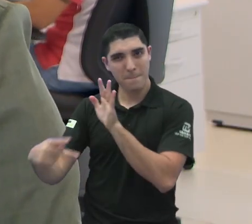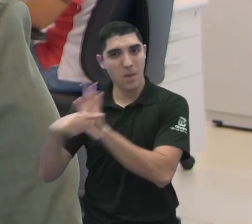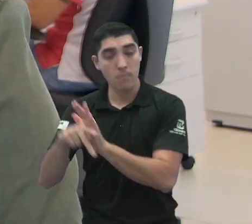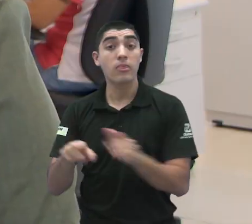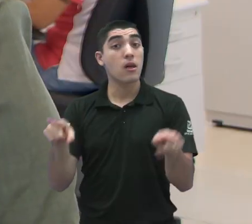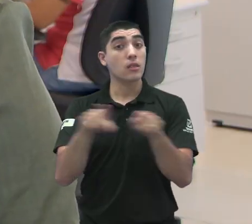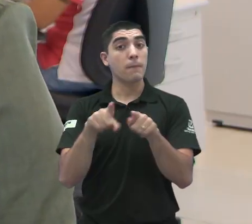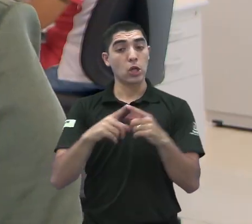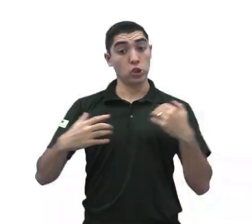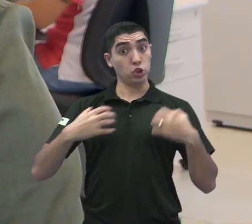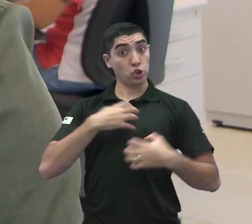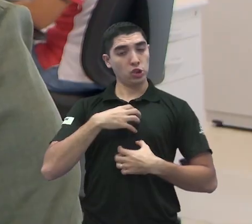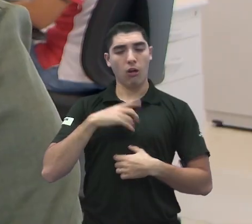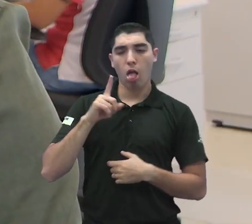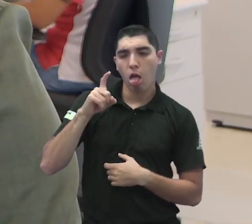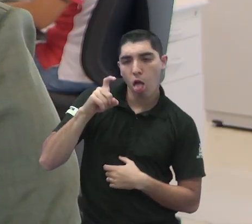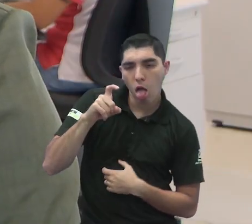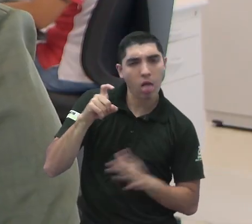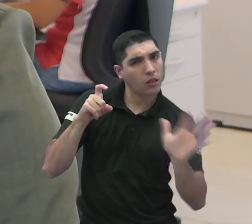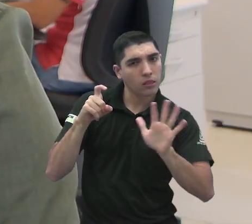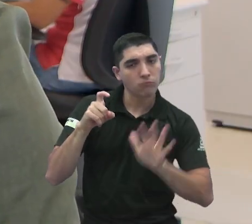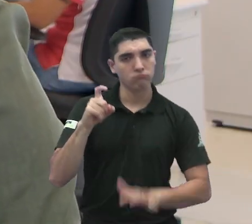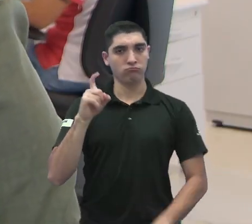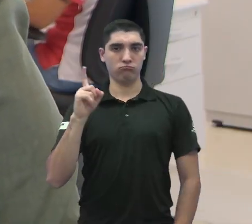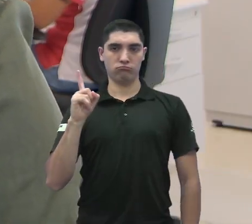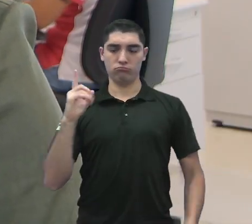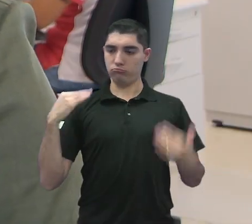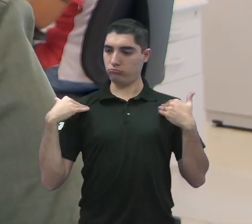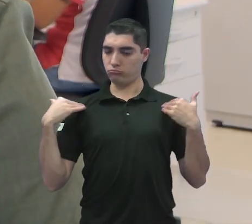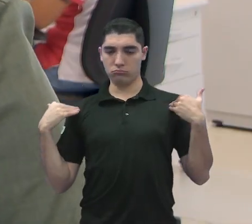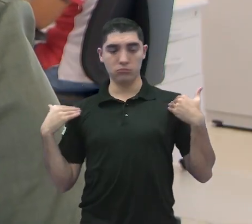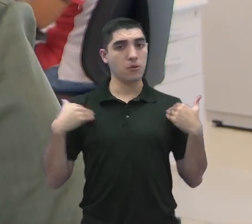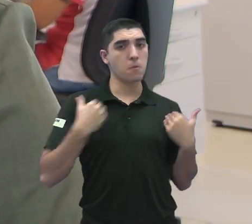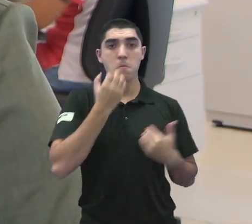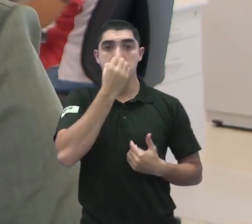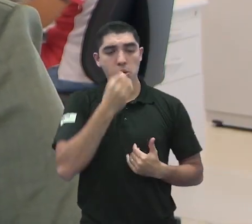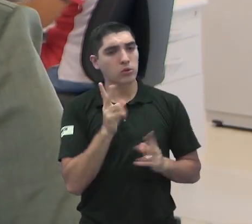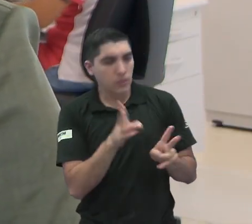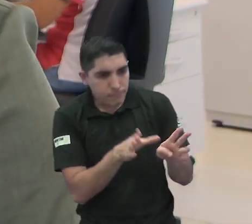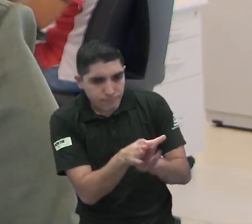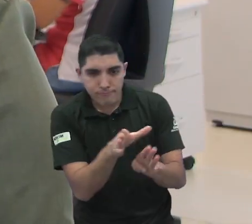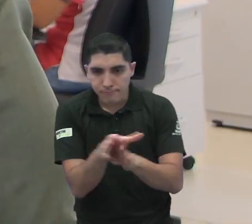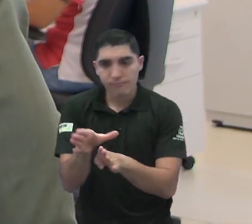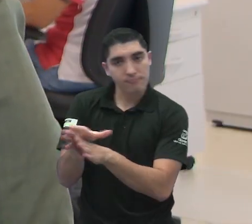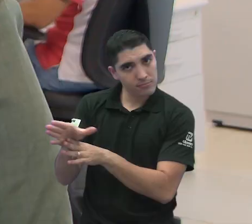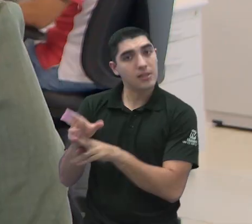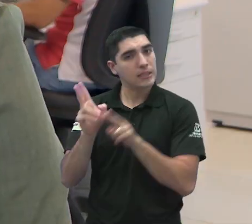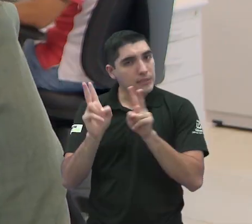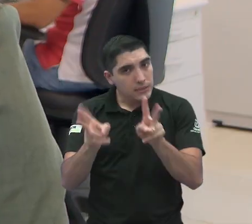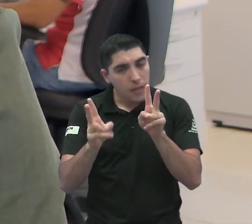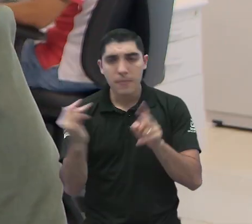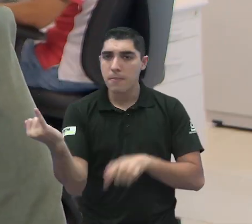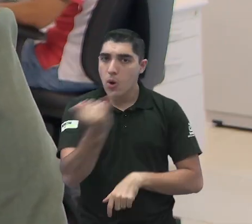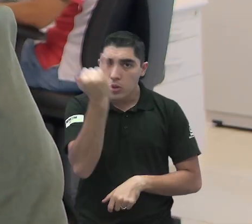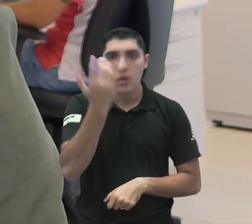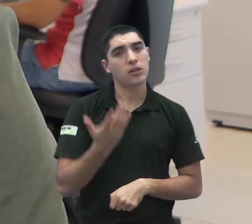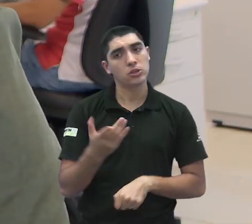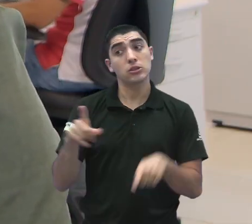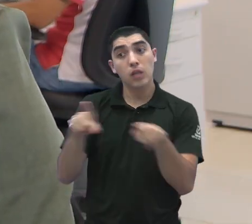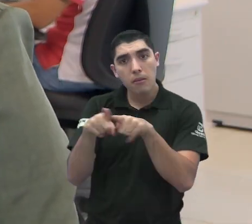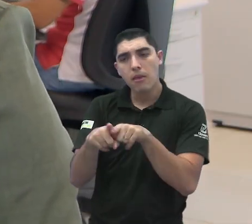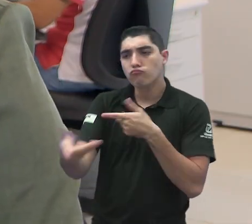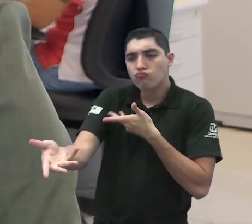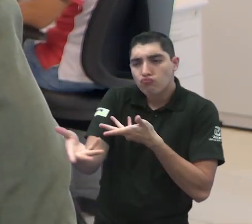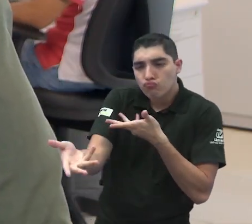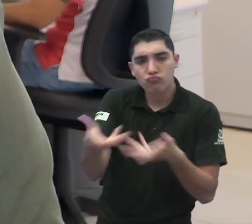um ajuste específico, flexibilização de postura e até mesmo outros fatores que há pouco tempo não eram relacionados com a ergonomia.